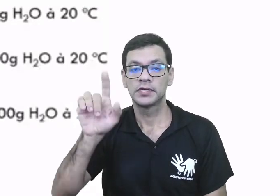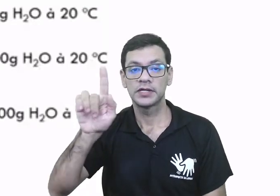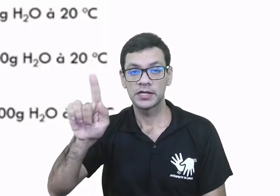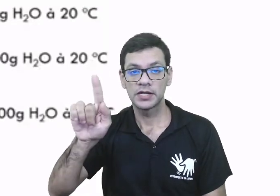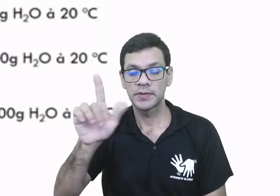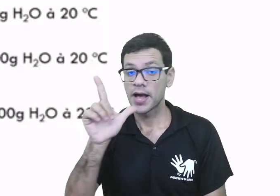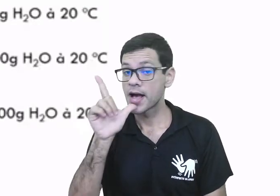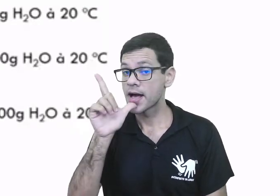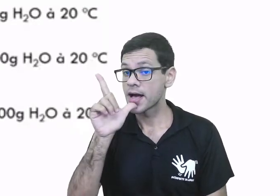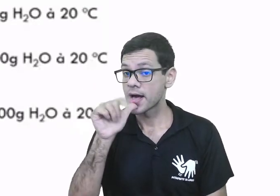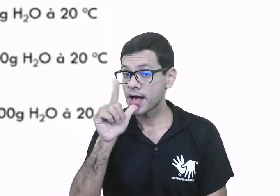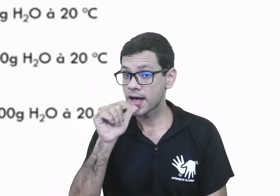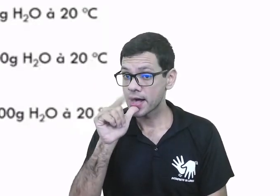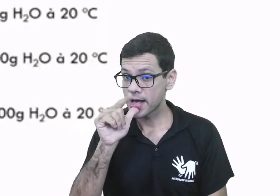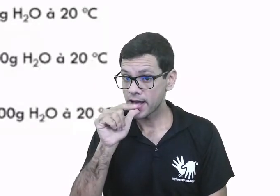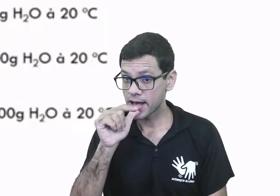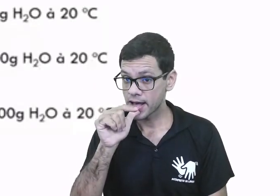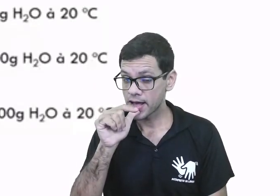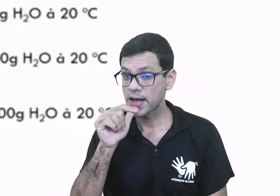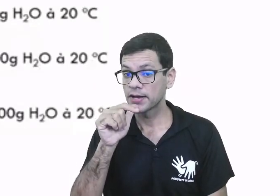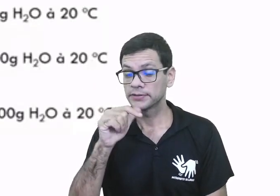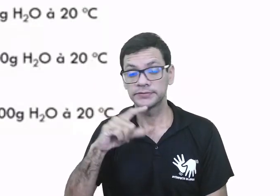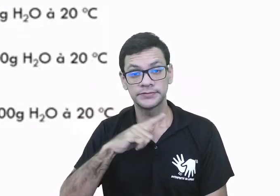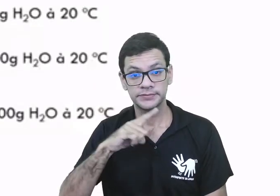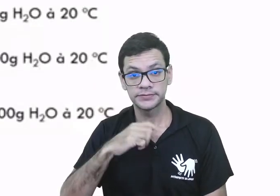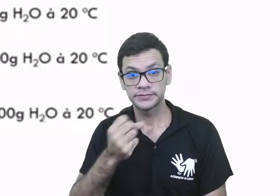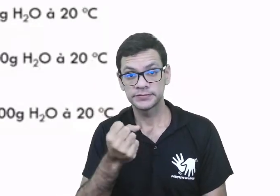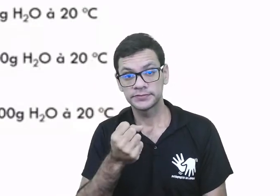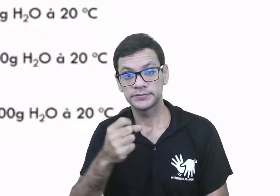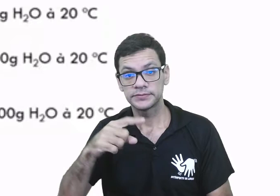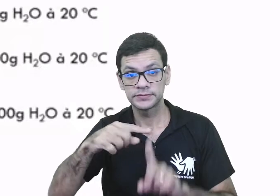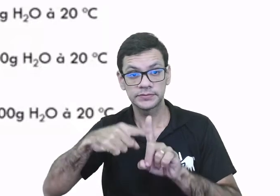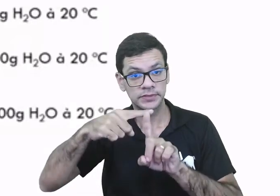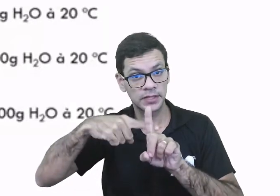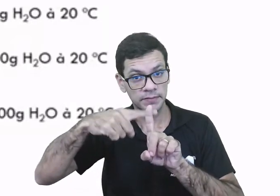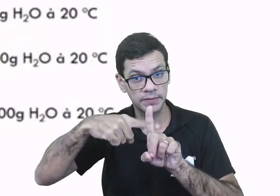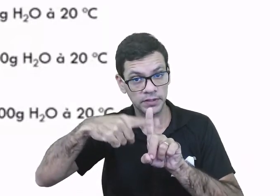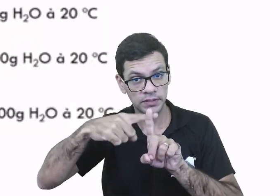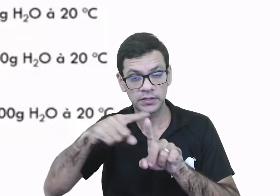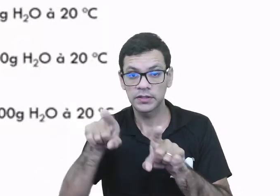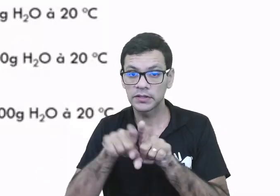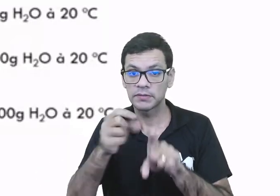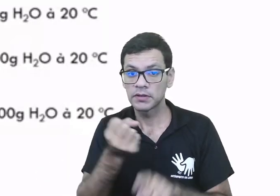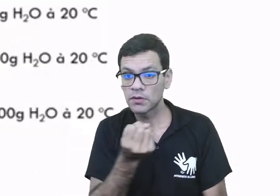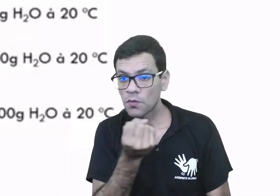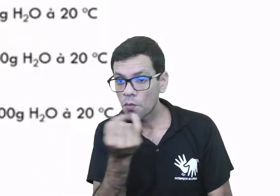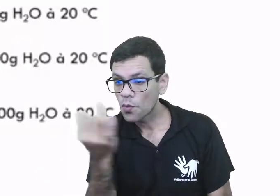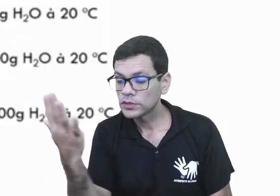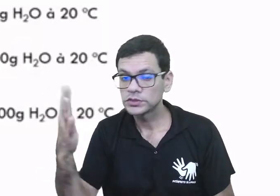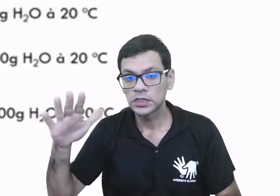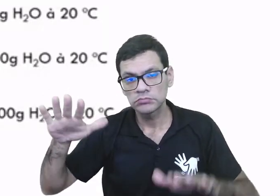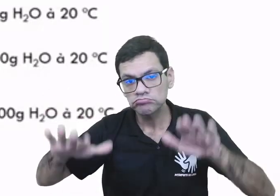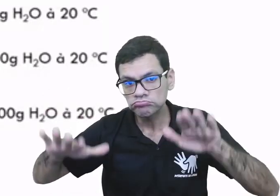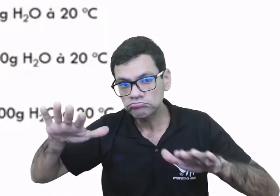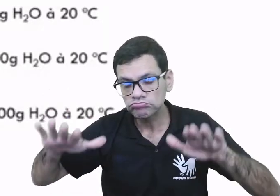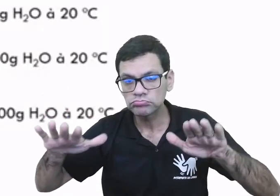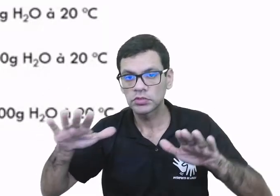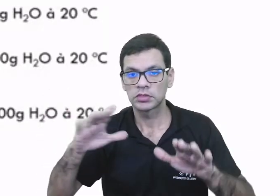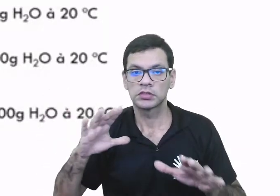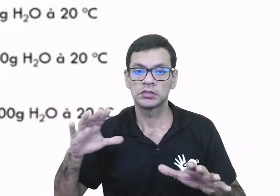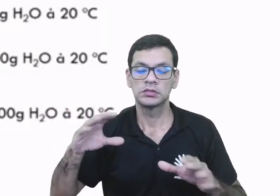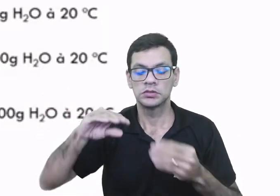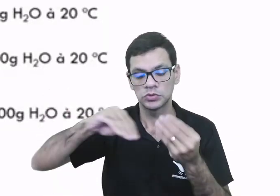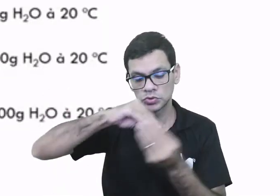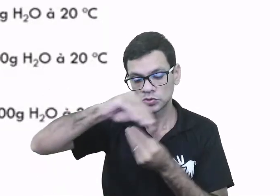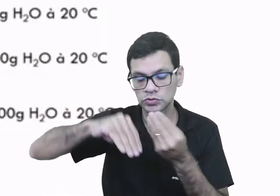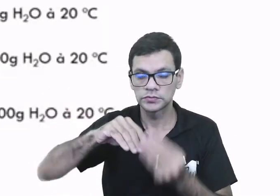quantidade máxima dissolvida de uma substância em uma determinada temperatura em uma quantidade padrão de solvente, né? Se